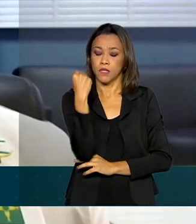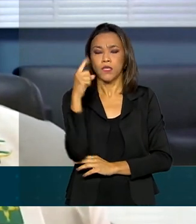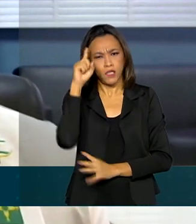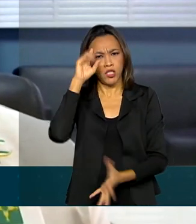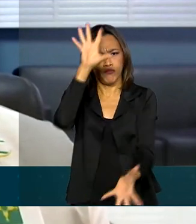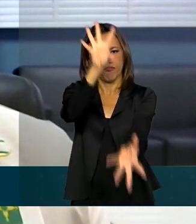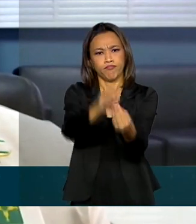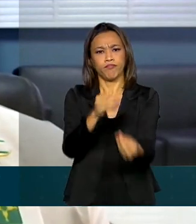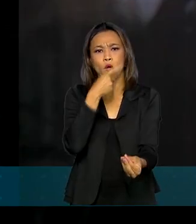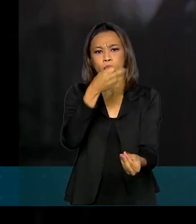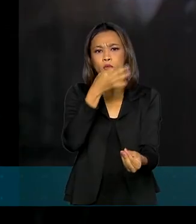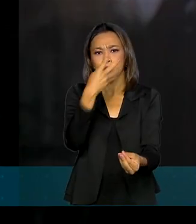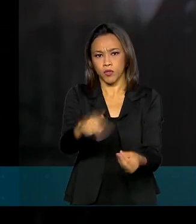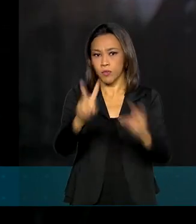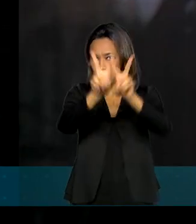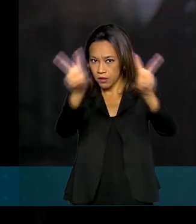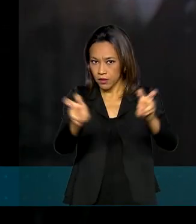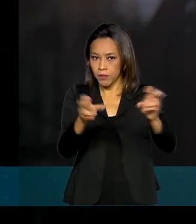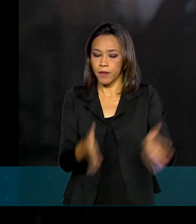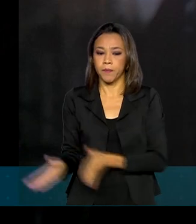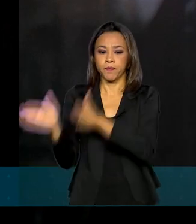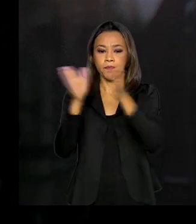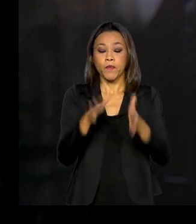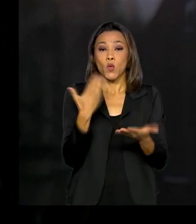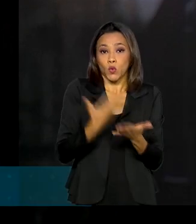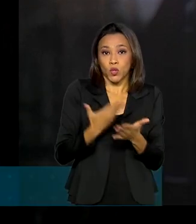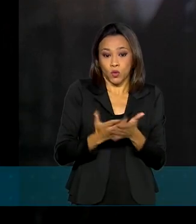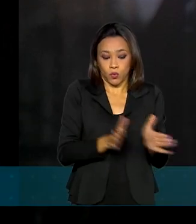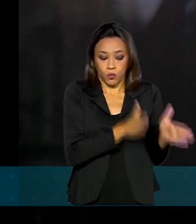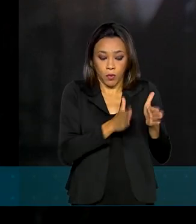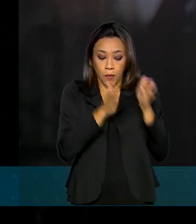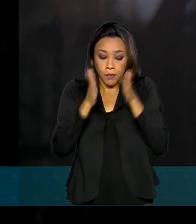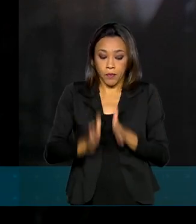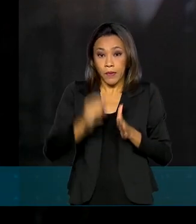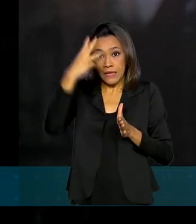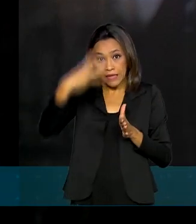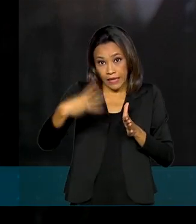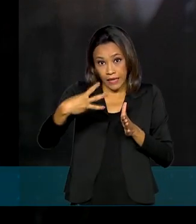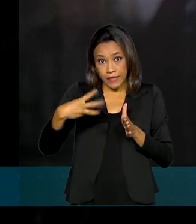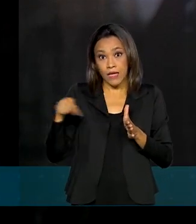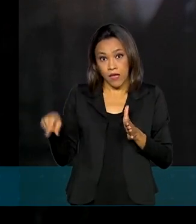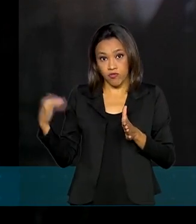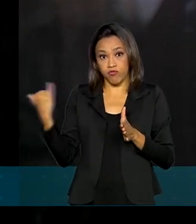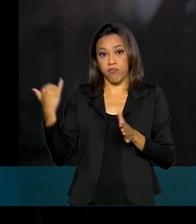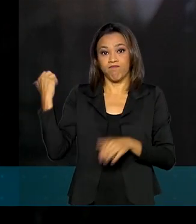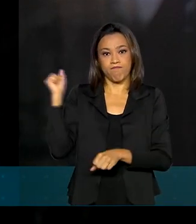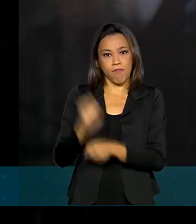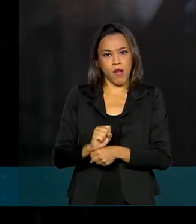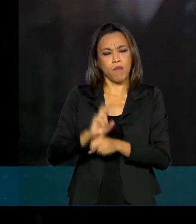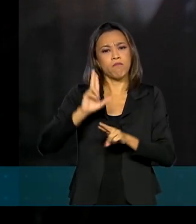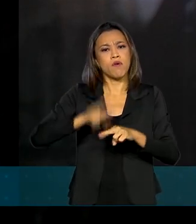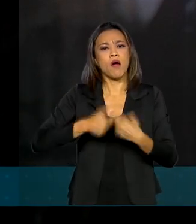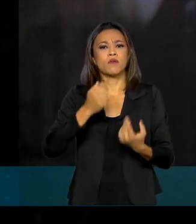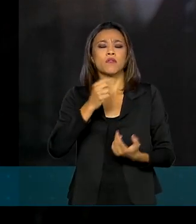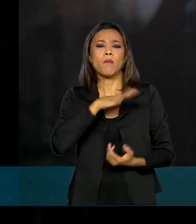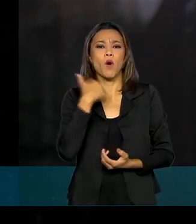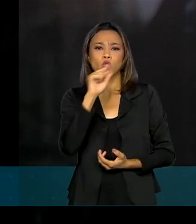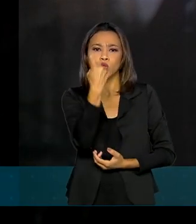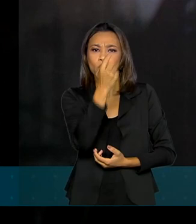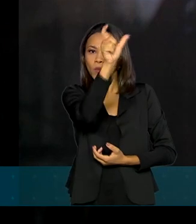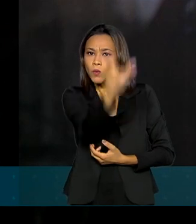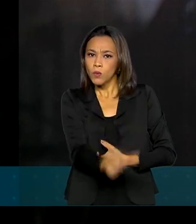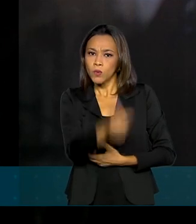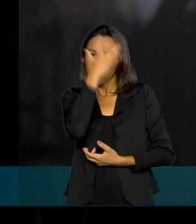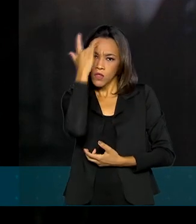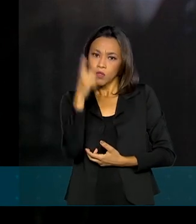conclusões sobre esse tema. Os estudos da fase 3 tinham sido suspensos pela agência após a morte de um voluntário que